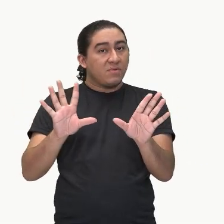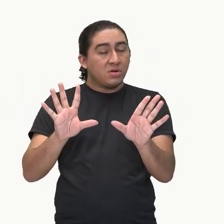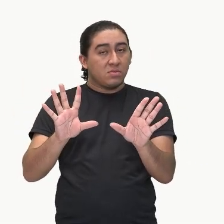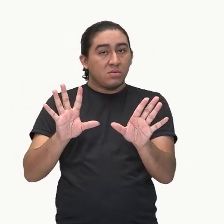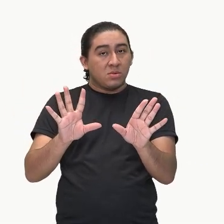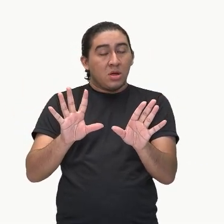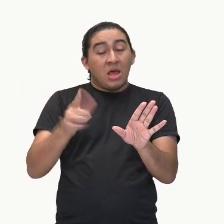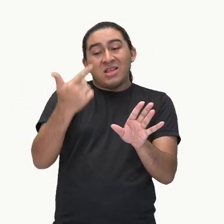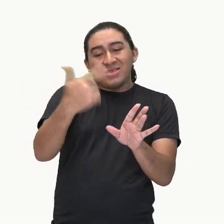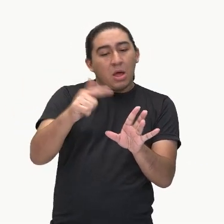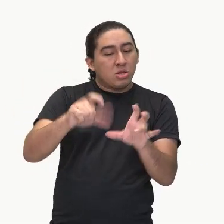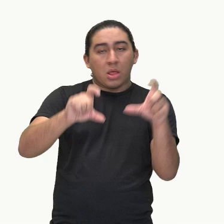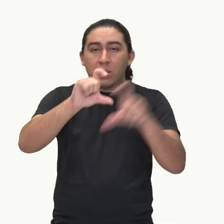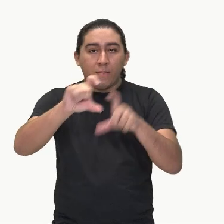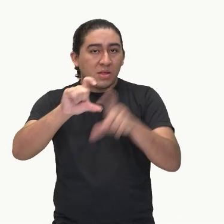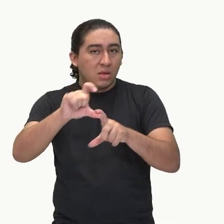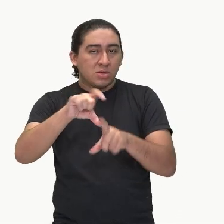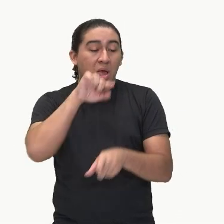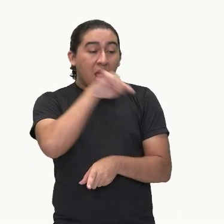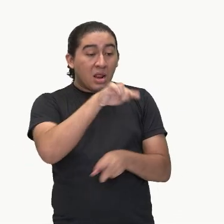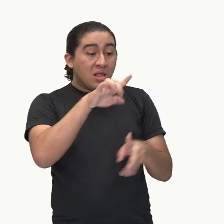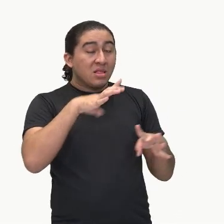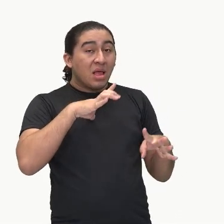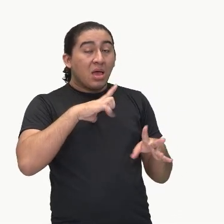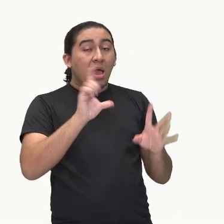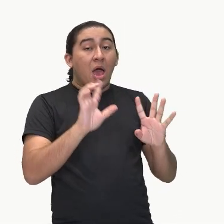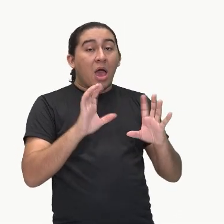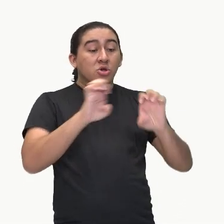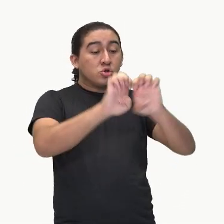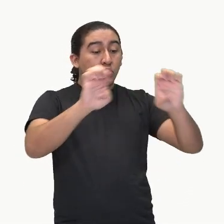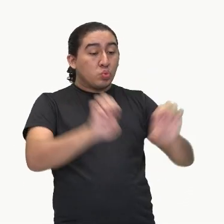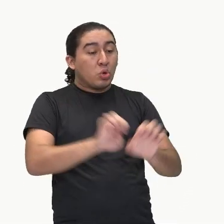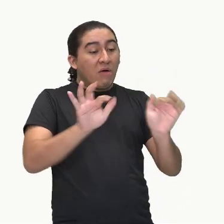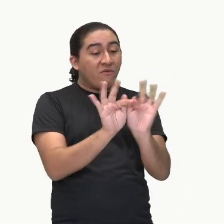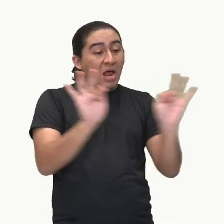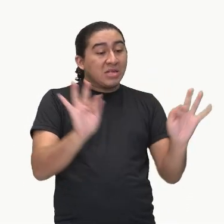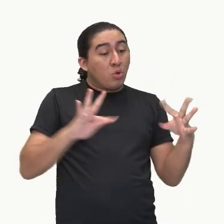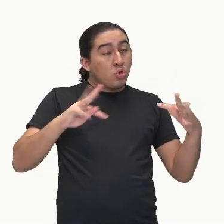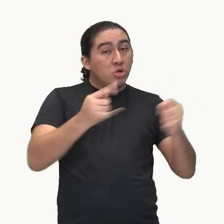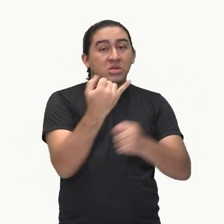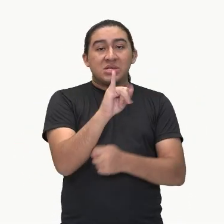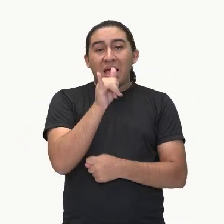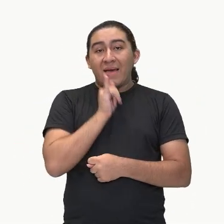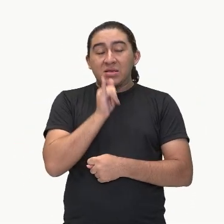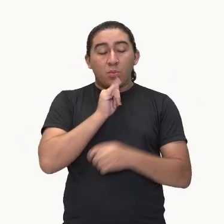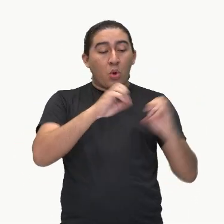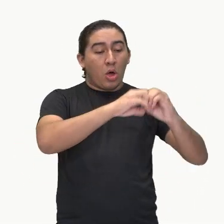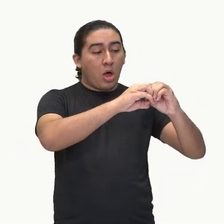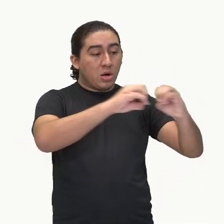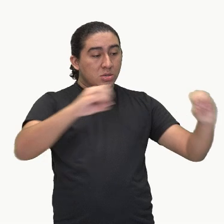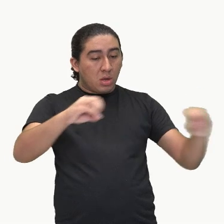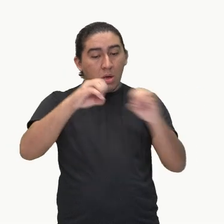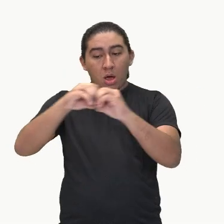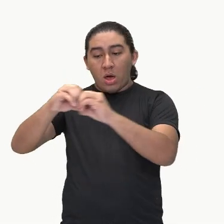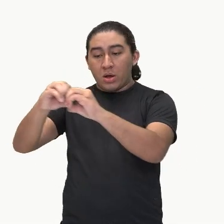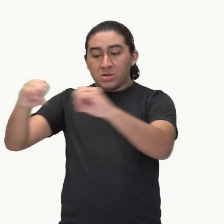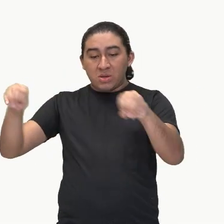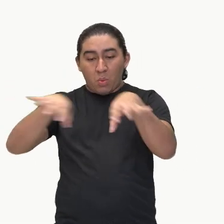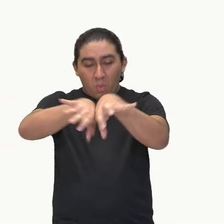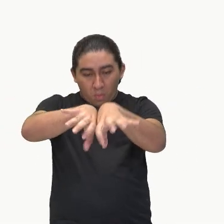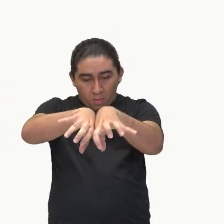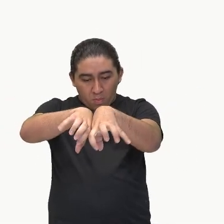têm a sua estrutura completa. Se eu, por um acaso, separar as orações destes